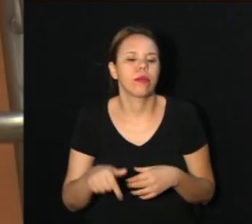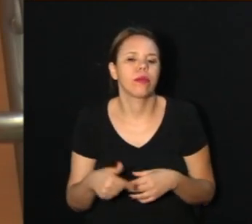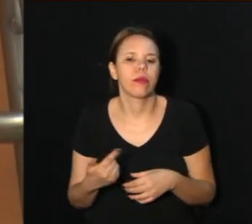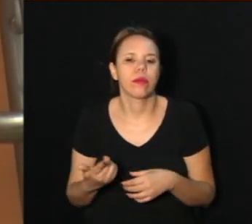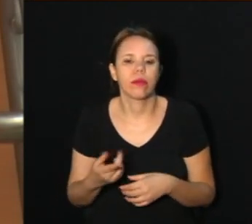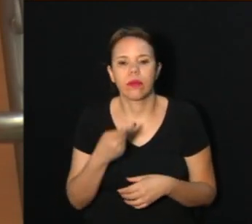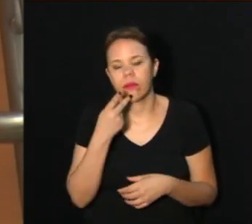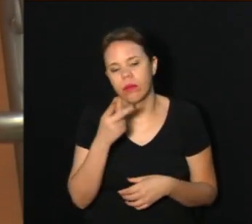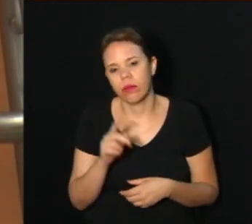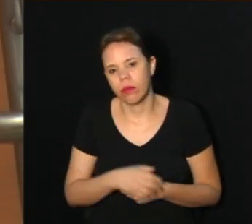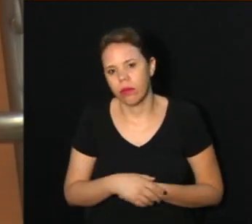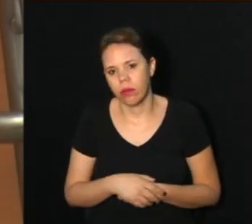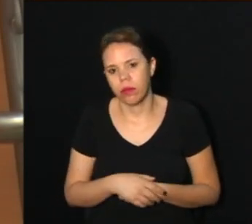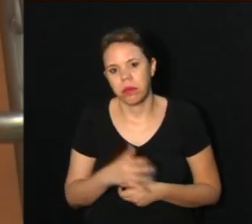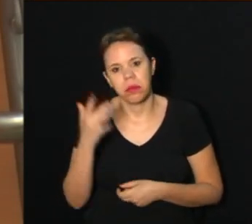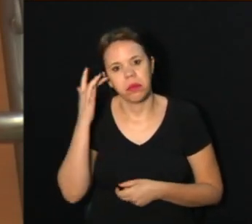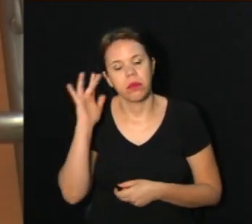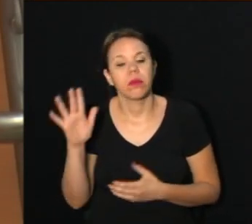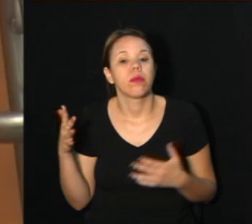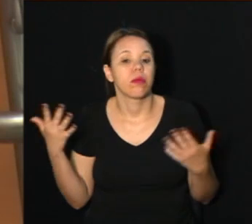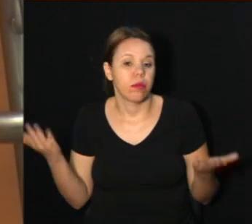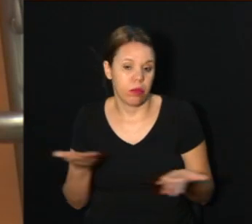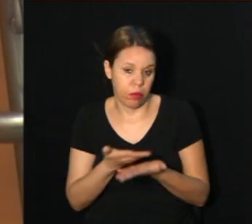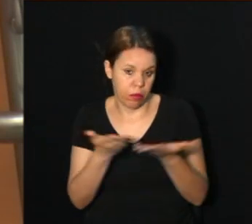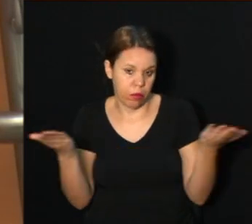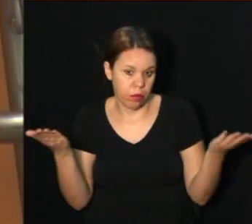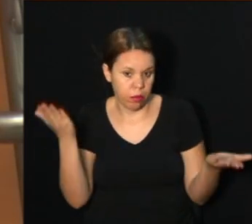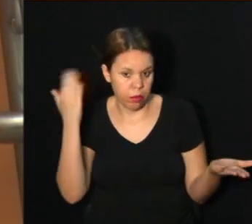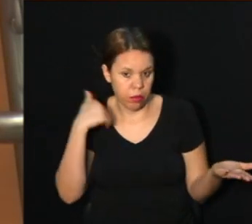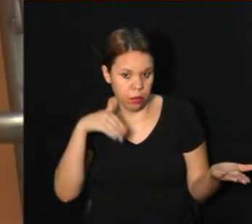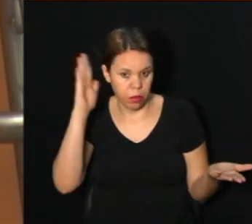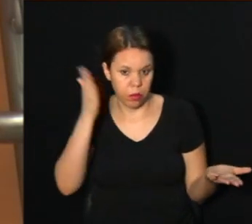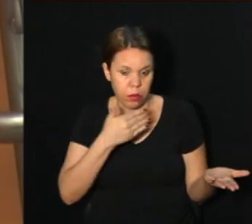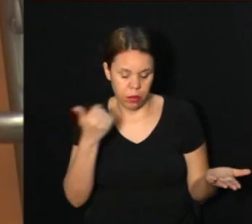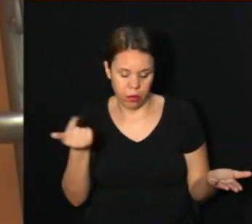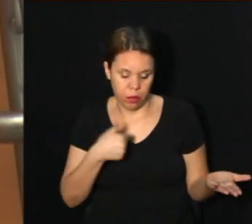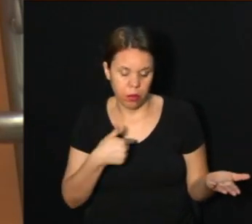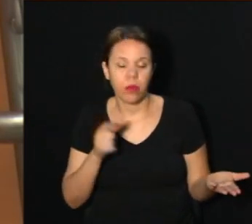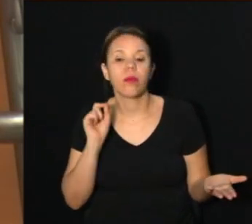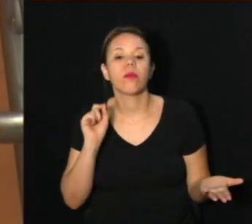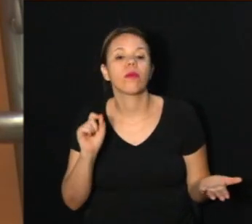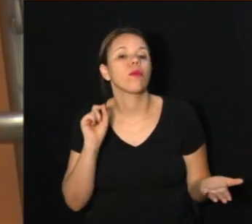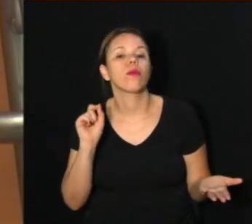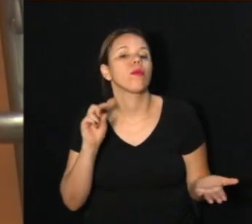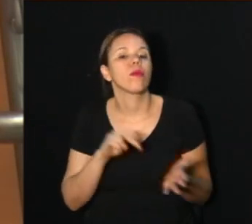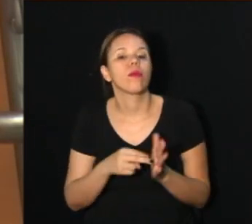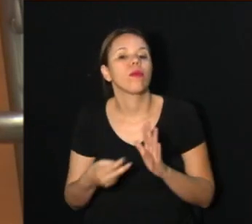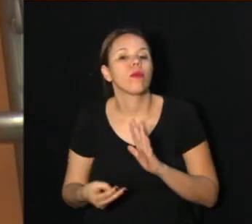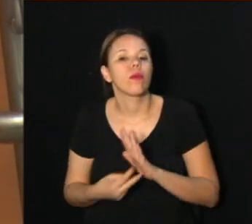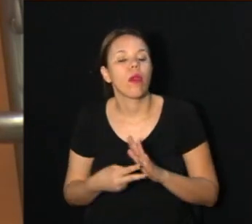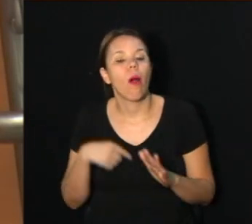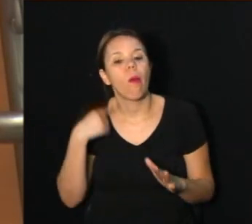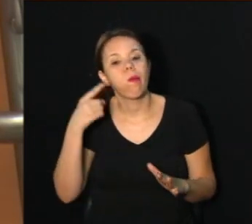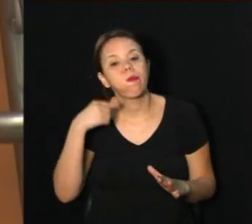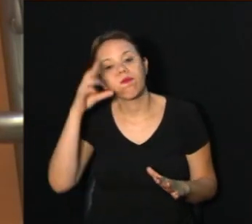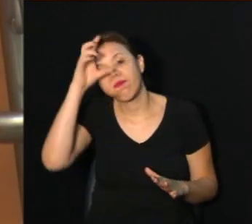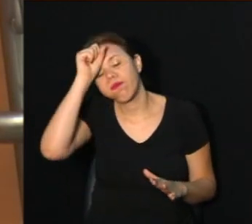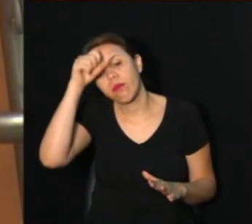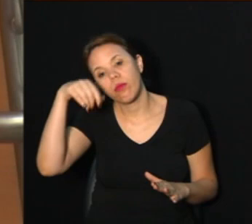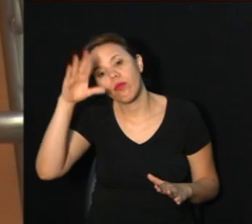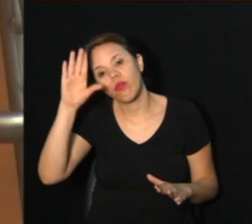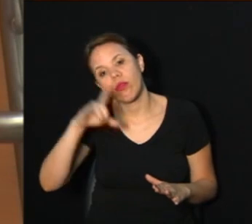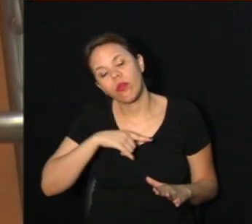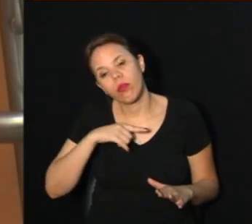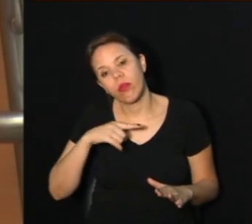ponto. Eu não sei, os senhores devem saber mais do que eu, inclusive, o que é o espírito do tempo. Os advogados aprendem muito isso, né? O que